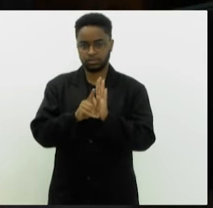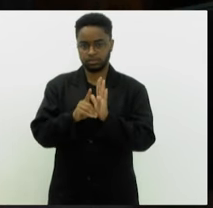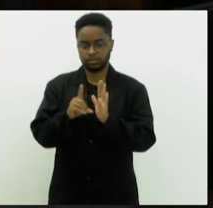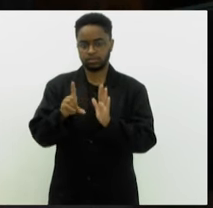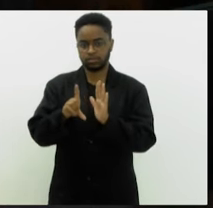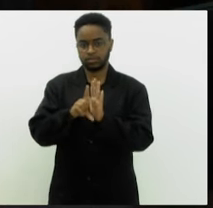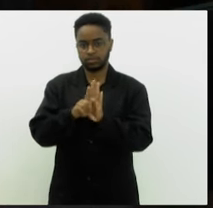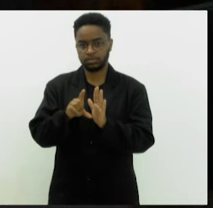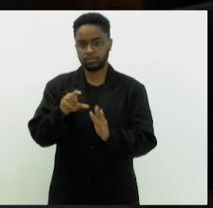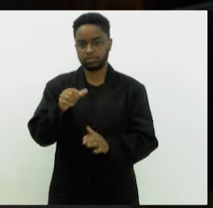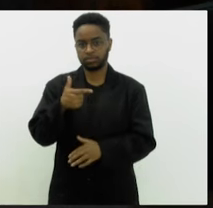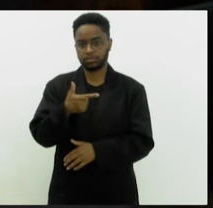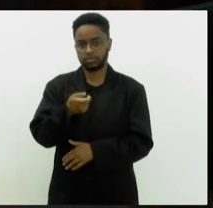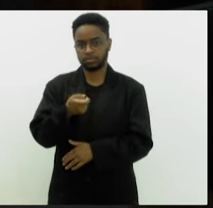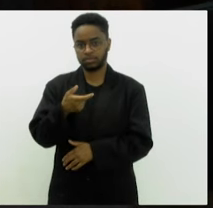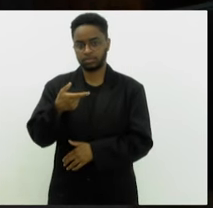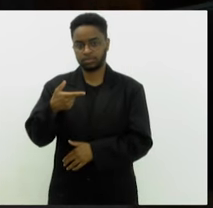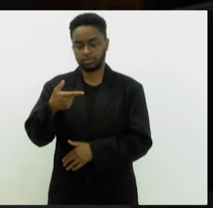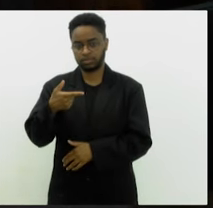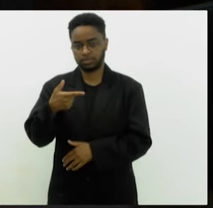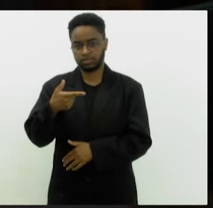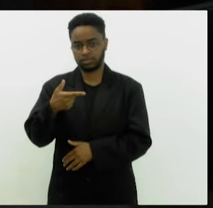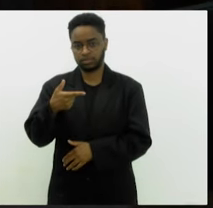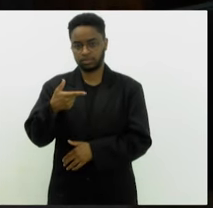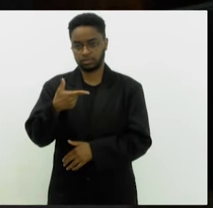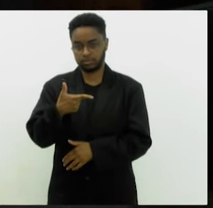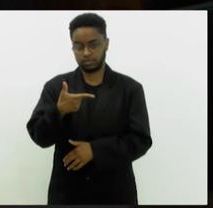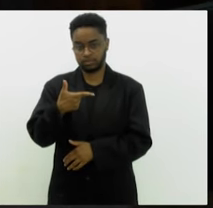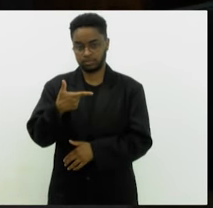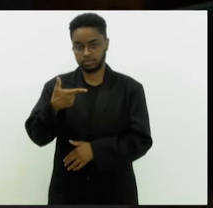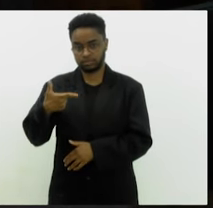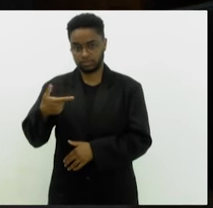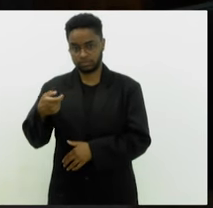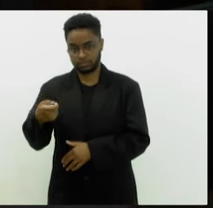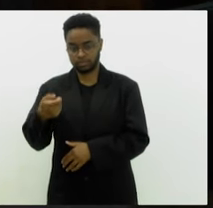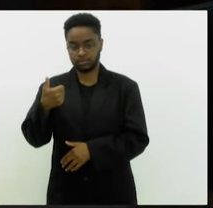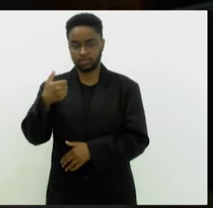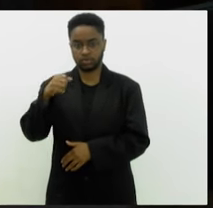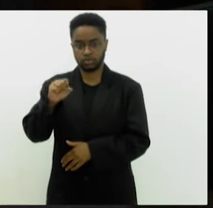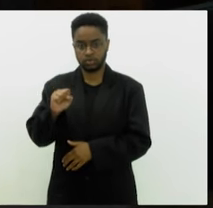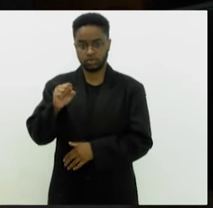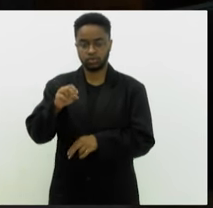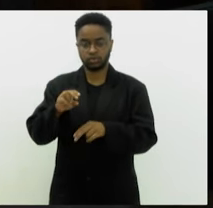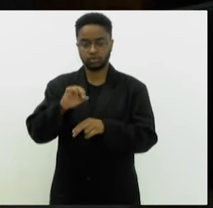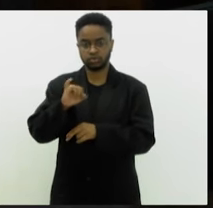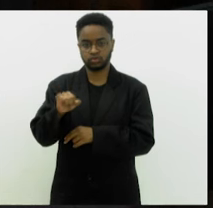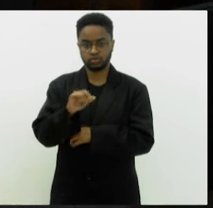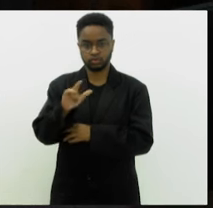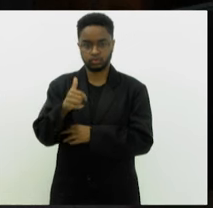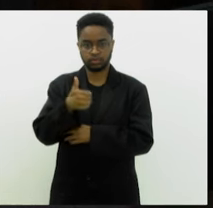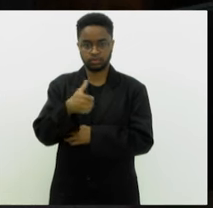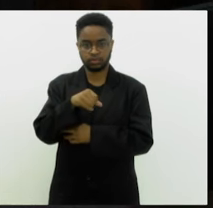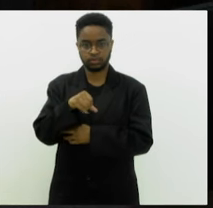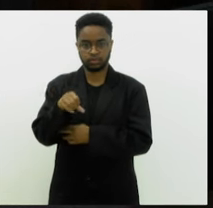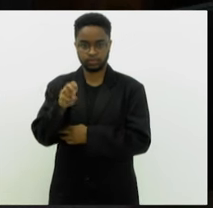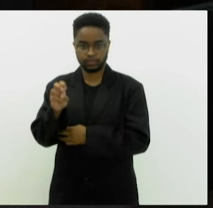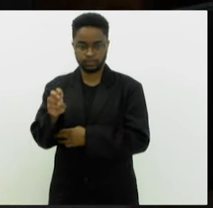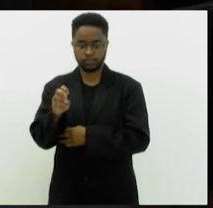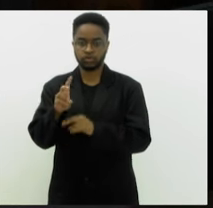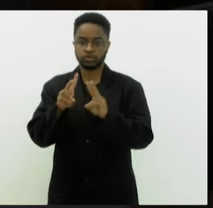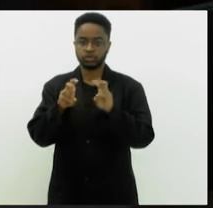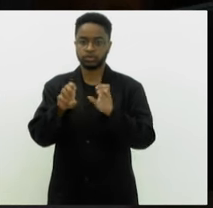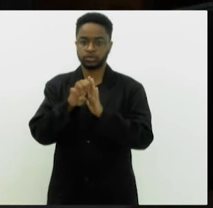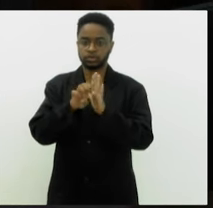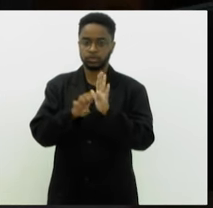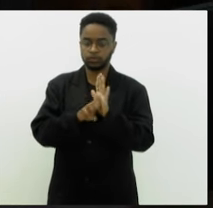número 220, 18 de julho de 1975, que dispõe sobre o Estatuto dos